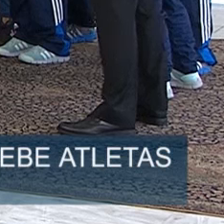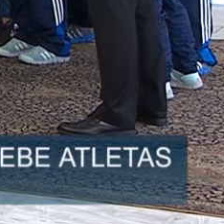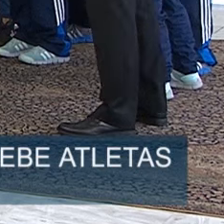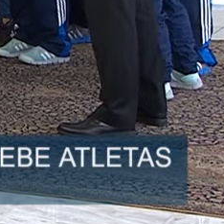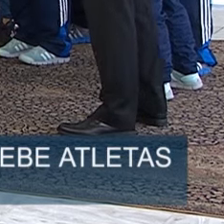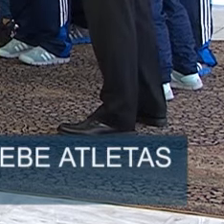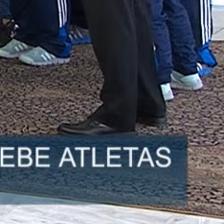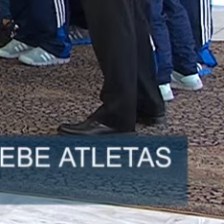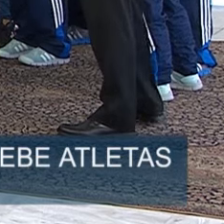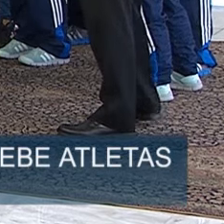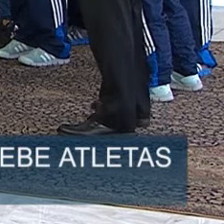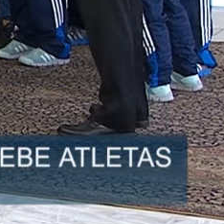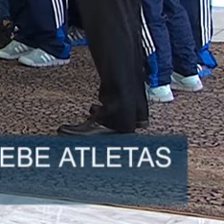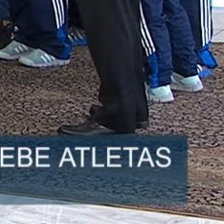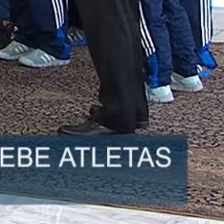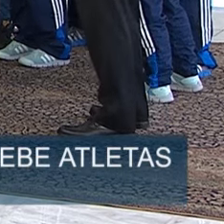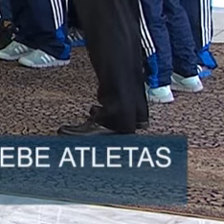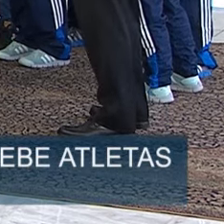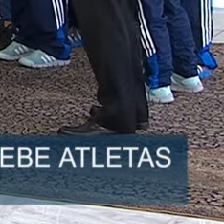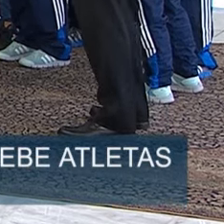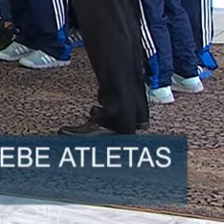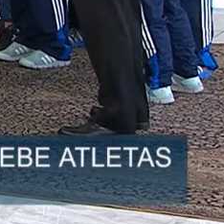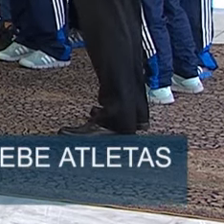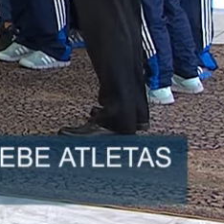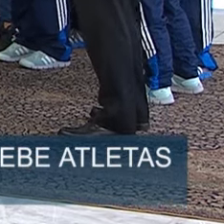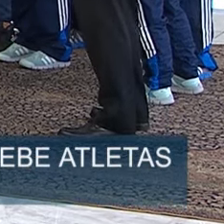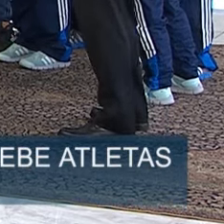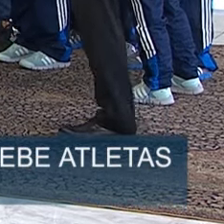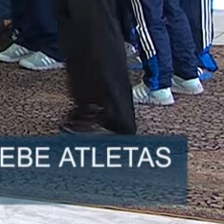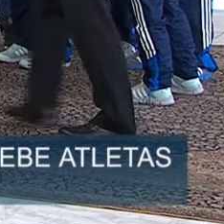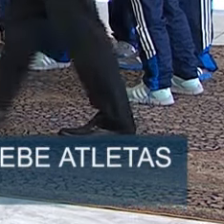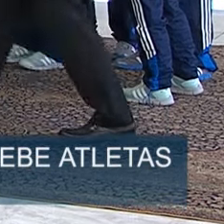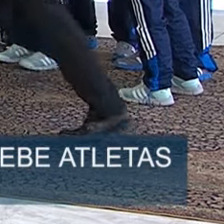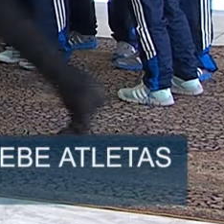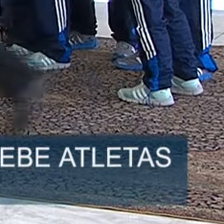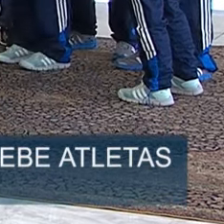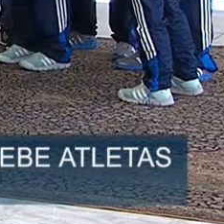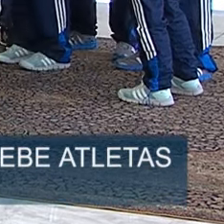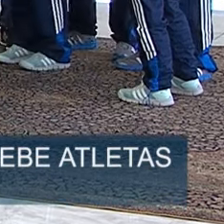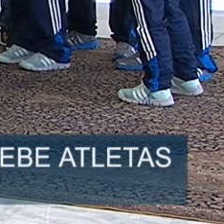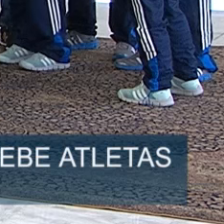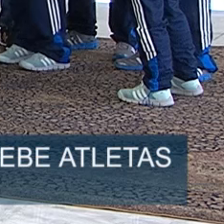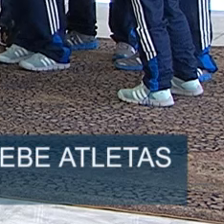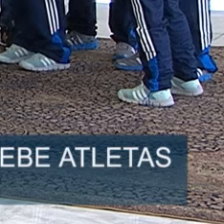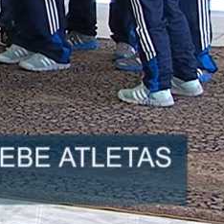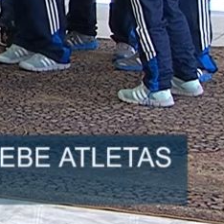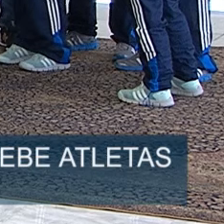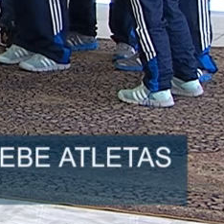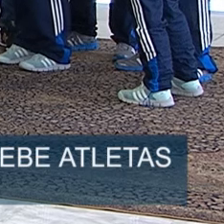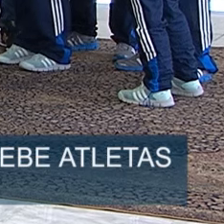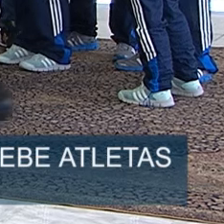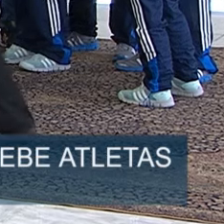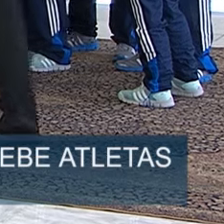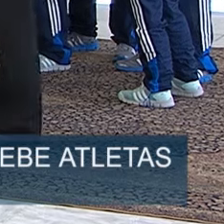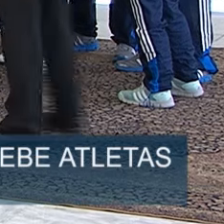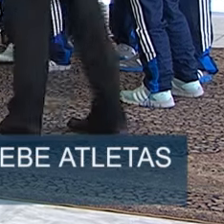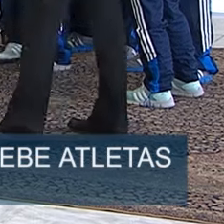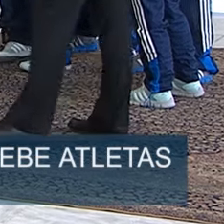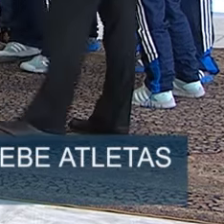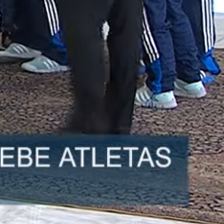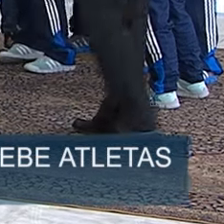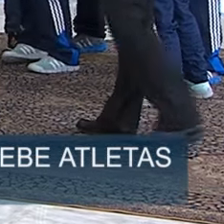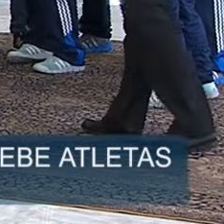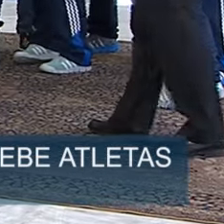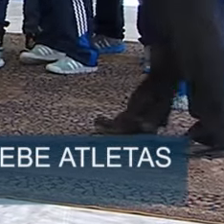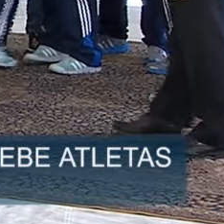Rio 2016 e vieram conversar com a presidenta. A presidenta fez votos de sucesso a todos eles, a